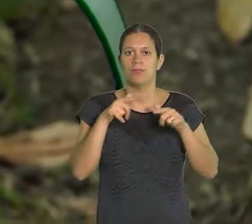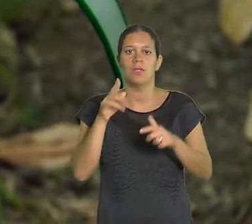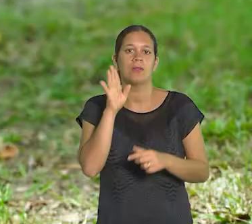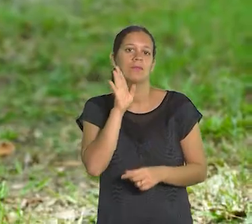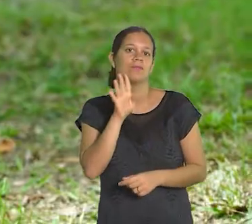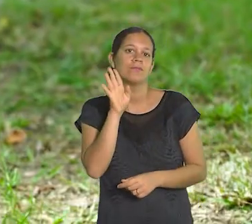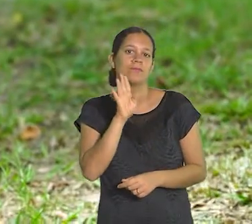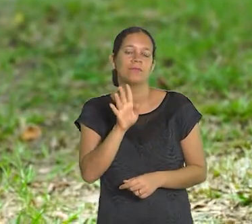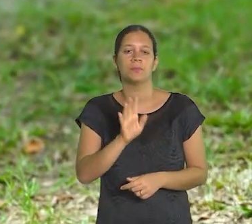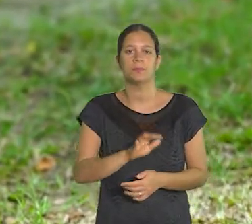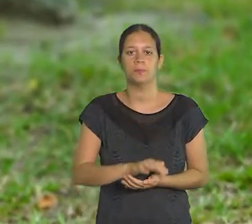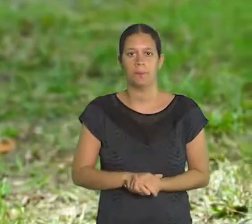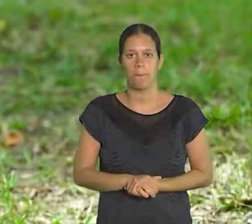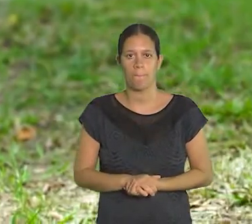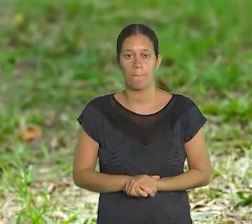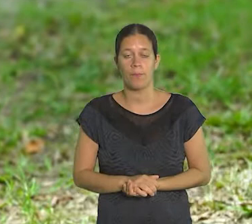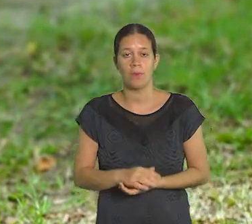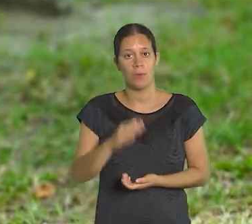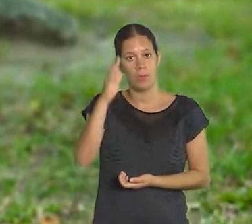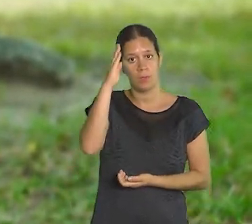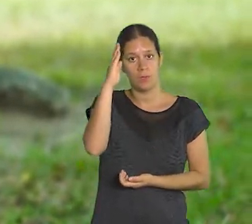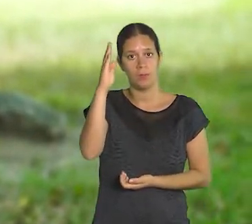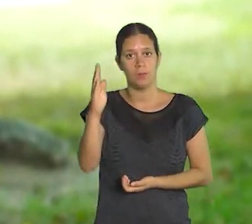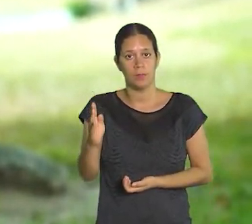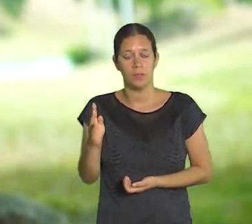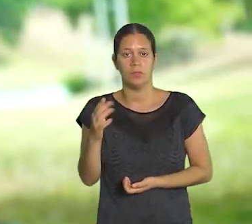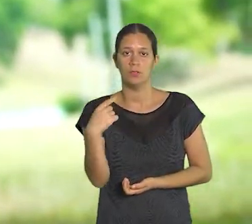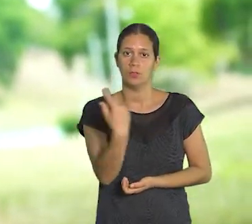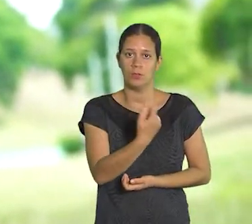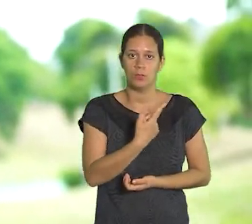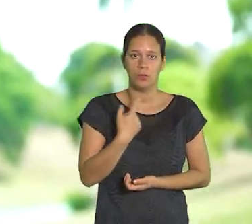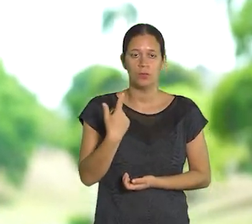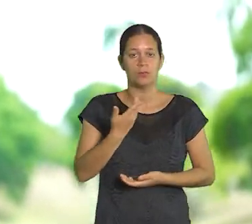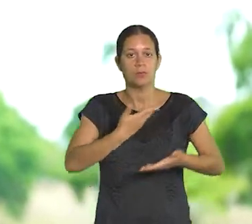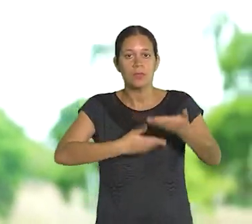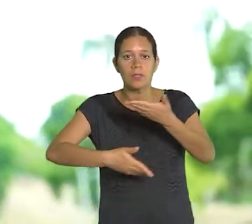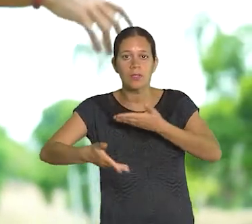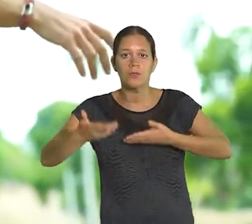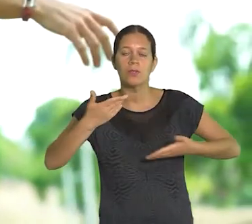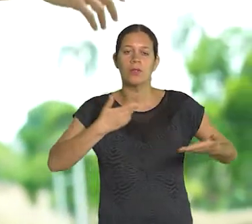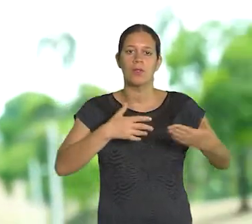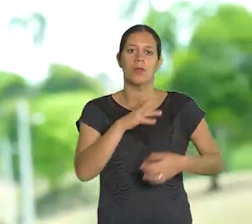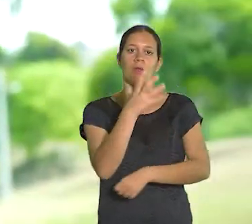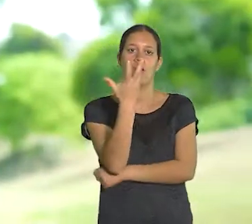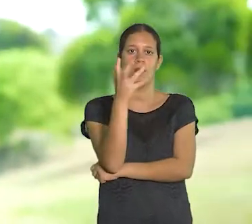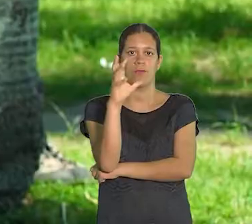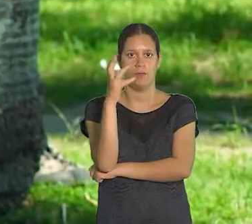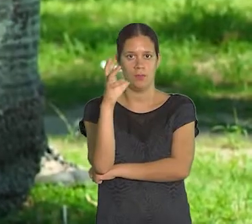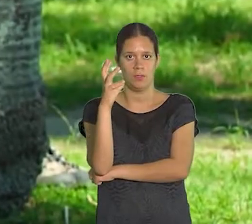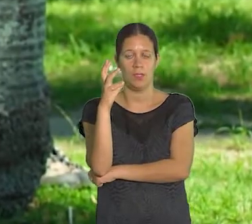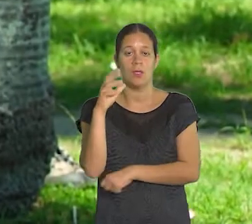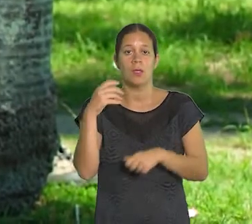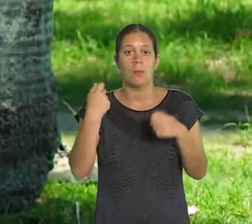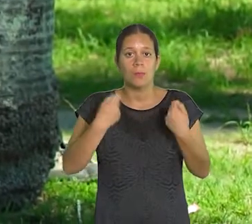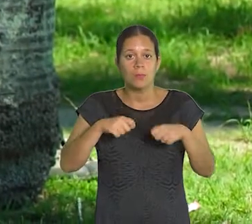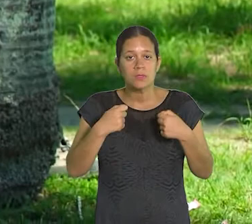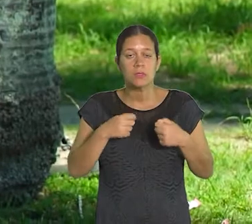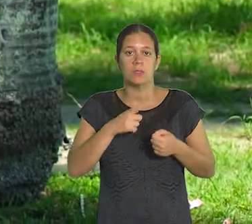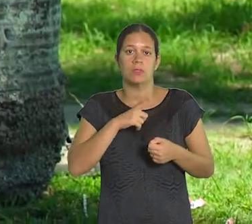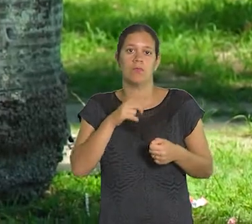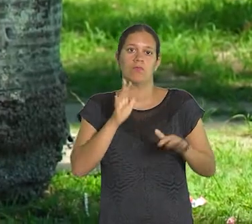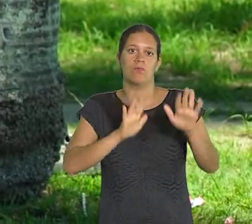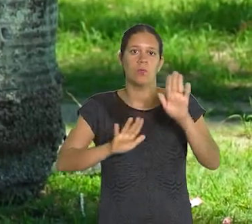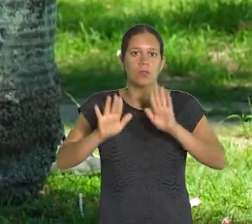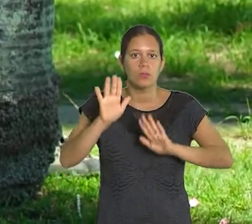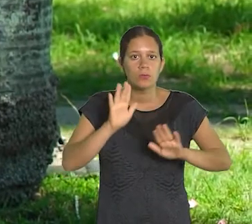tantos locais legais de prática de slackline. O elemento principal que a gente interage com a natureza é a árvore. Para a escolha da árvore, a